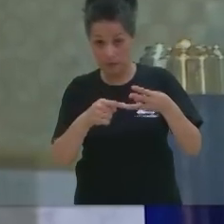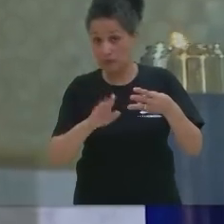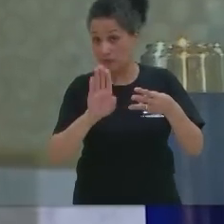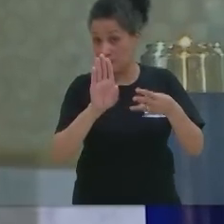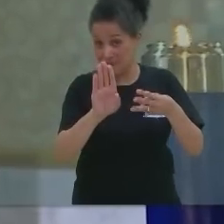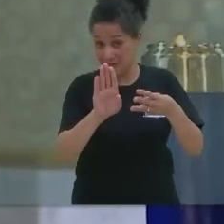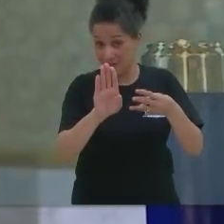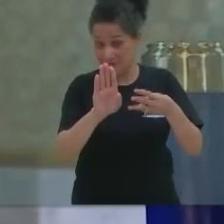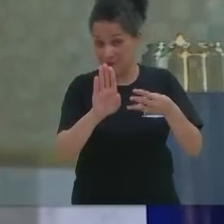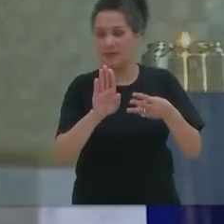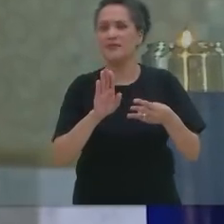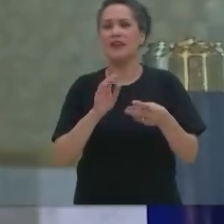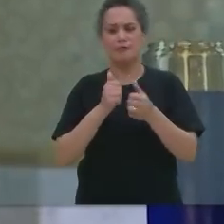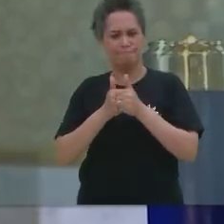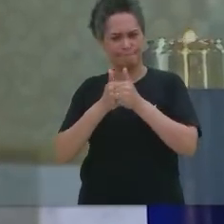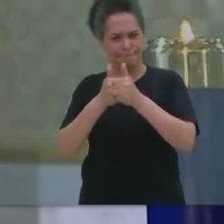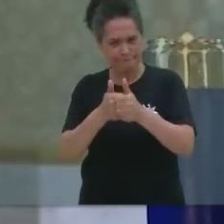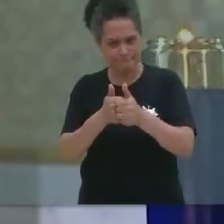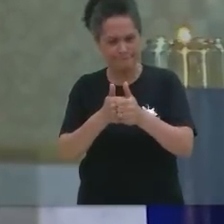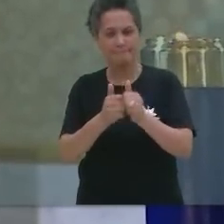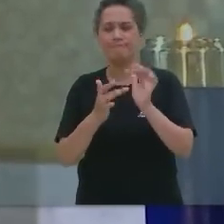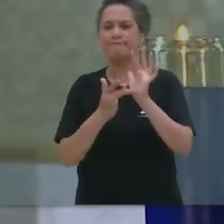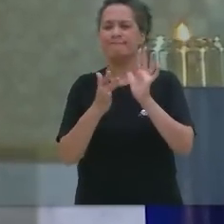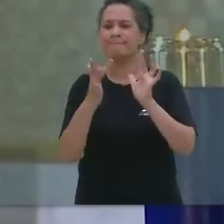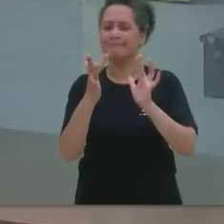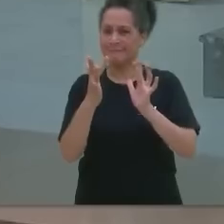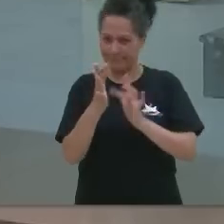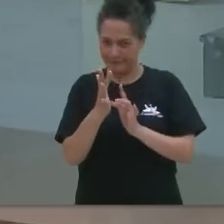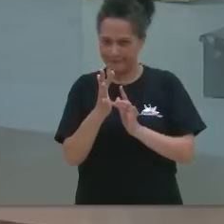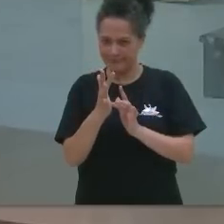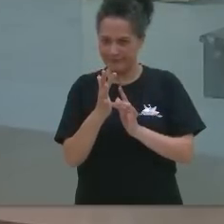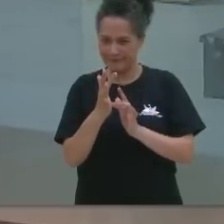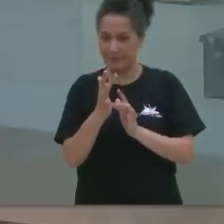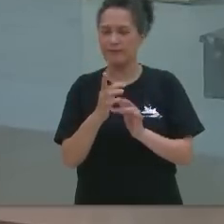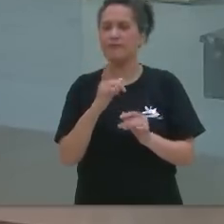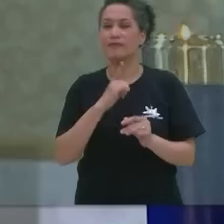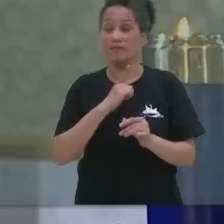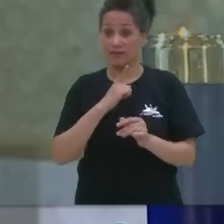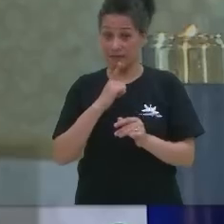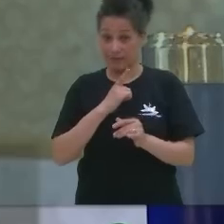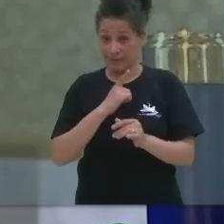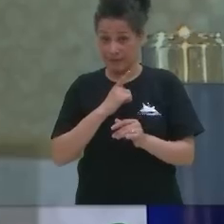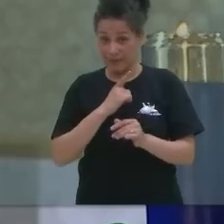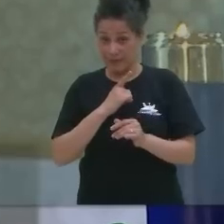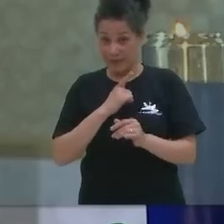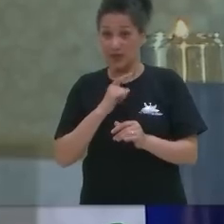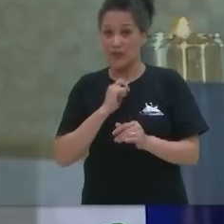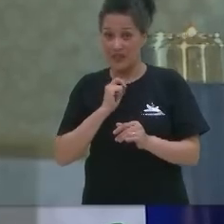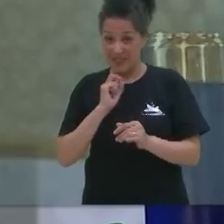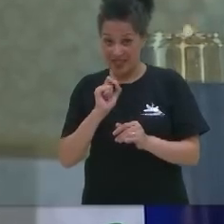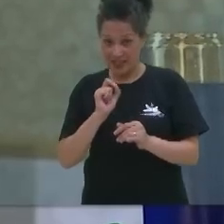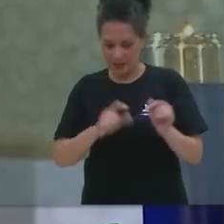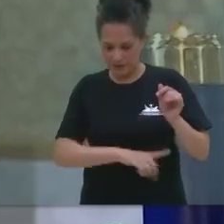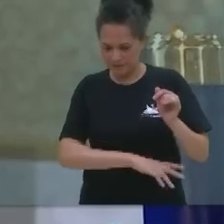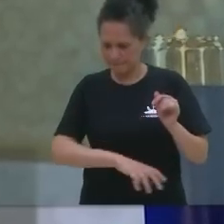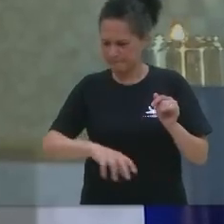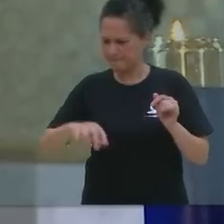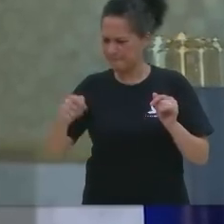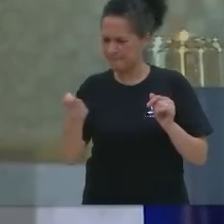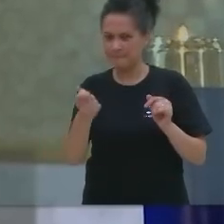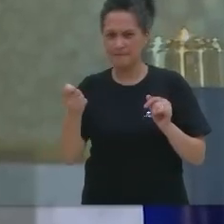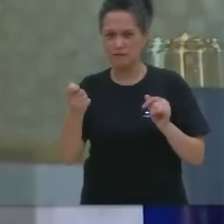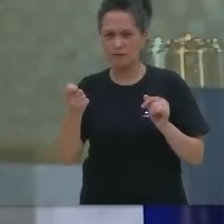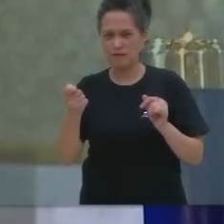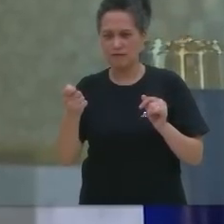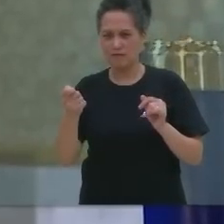se transformará em arado. As armas de fogo se transformará em